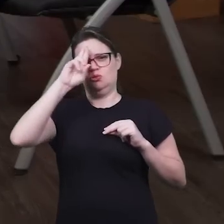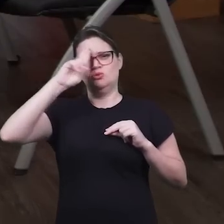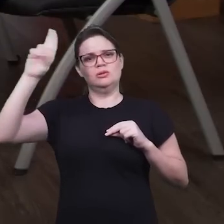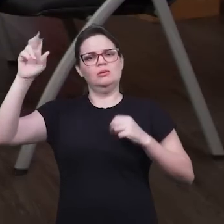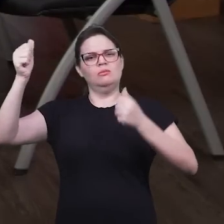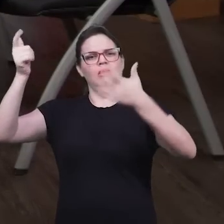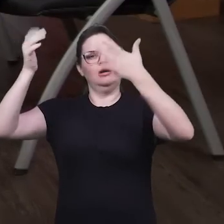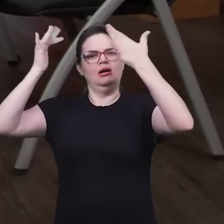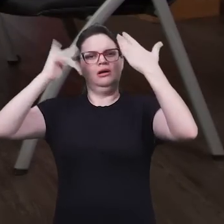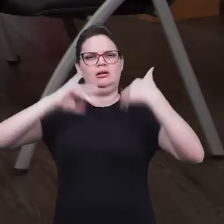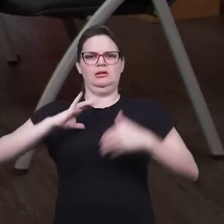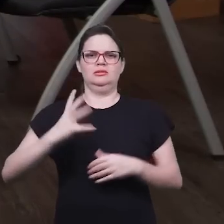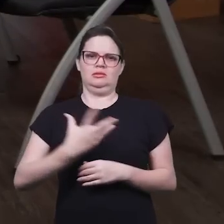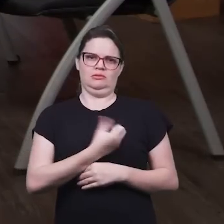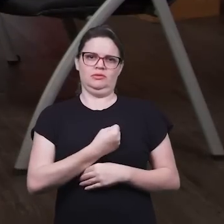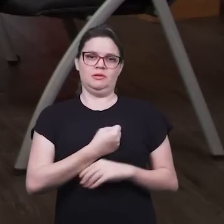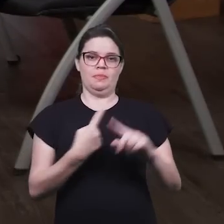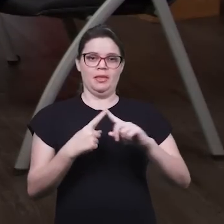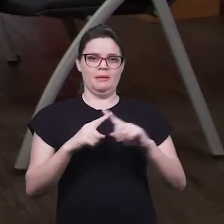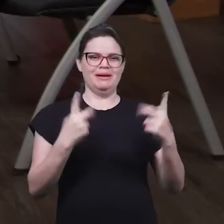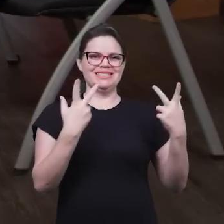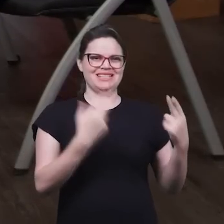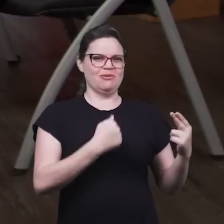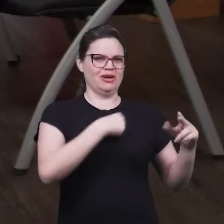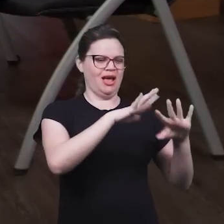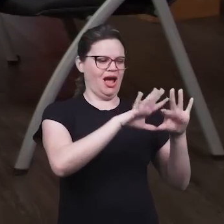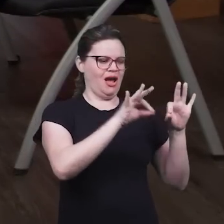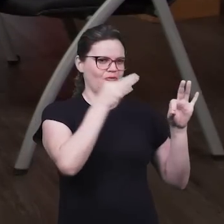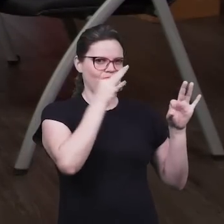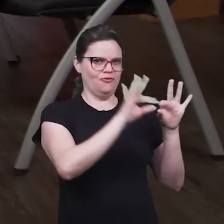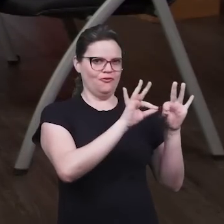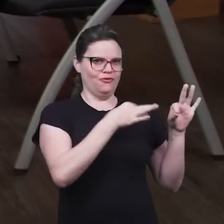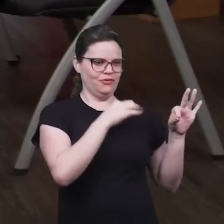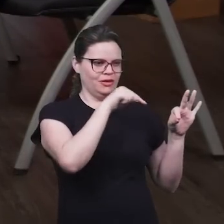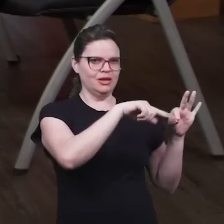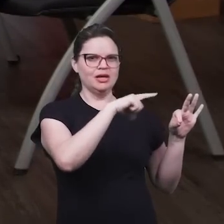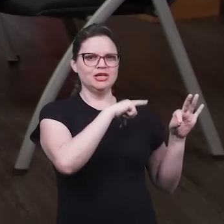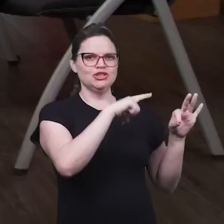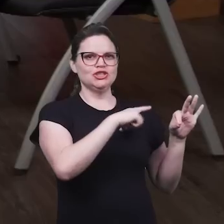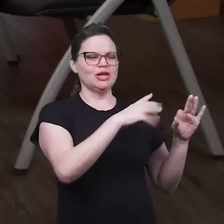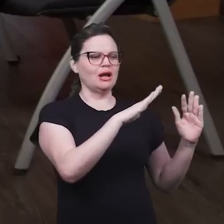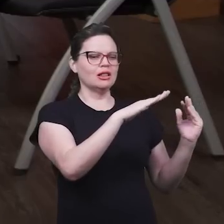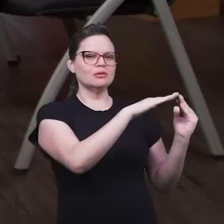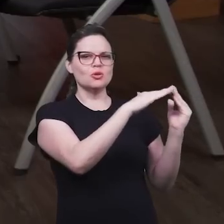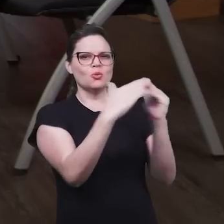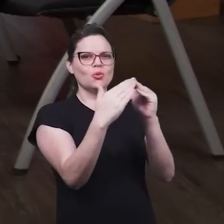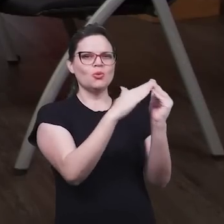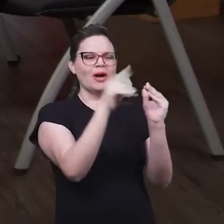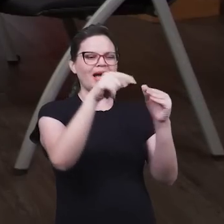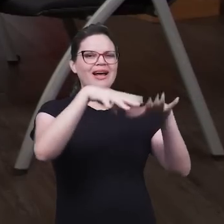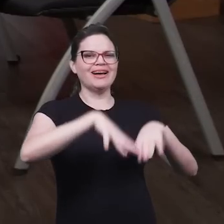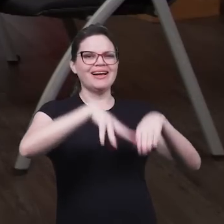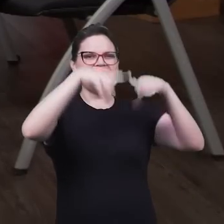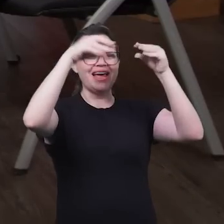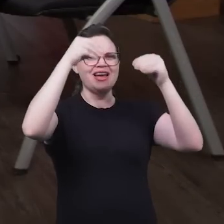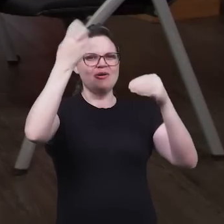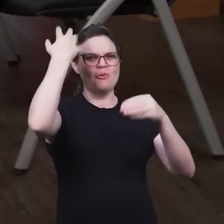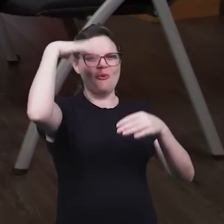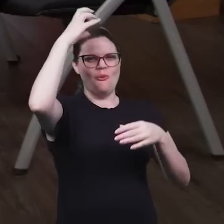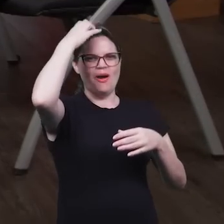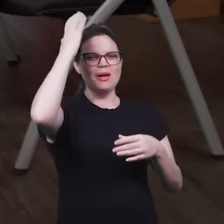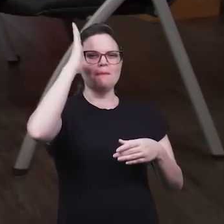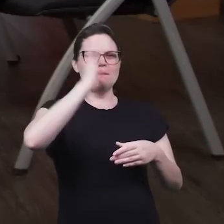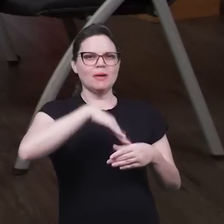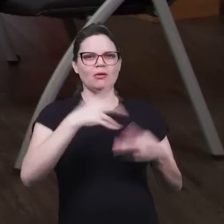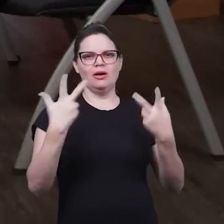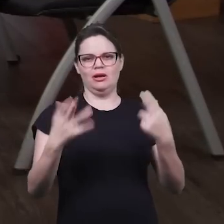nós temos que conviver com essa investida, com esse assédio, com essa tentativa de negociação